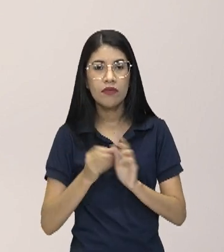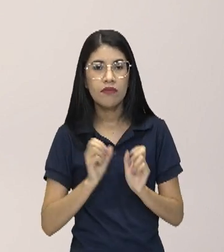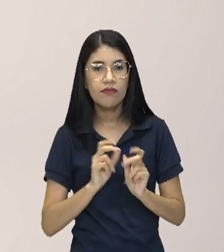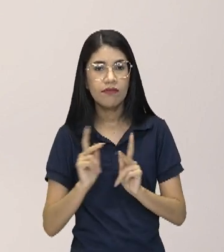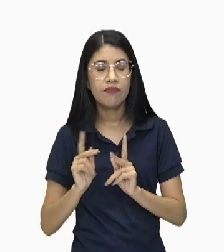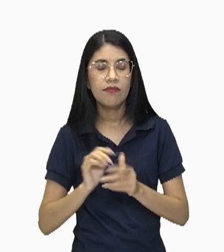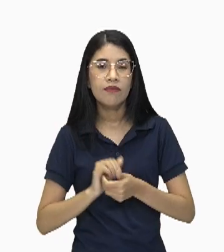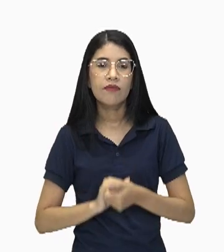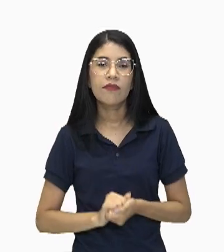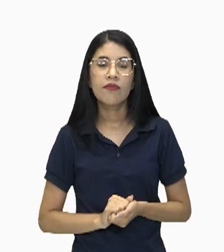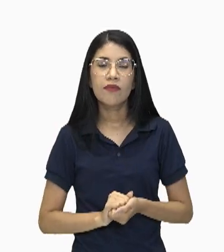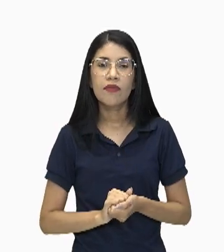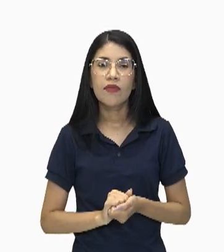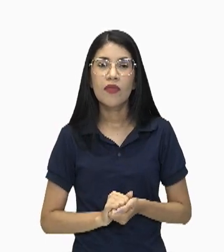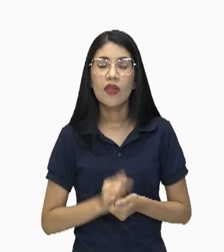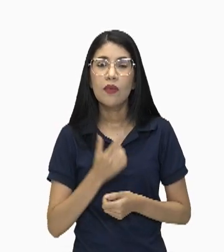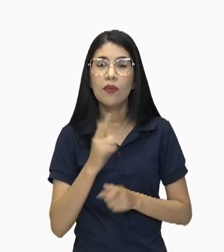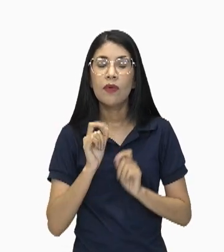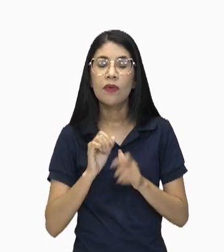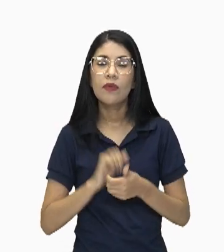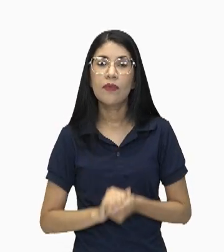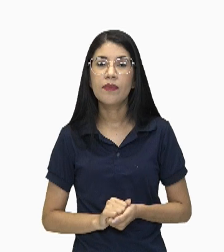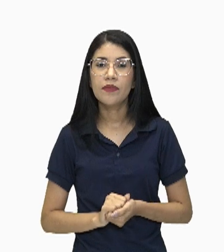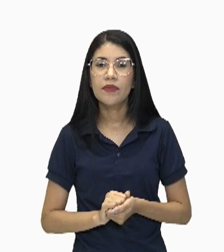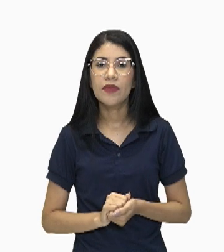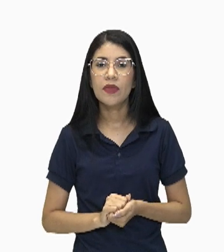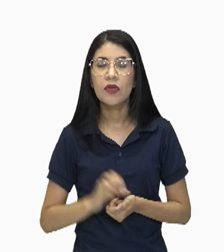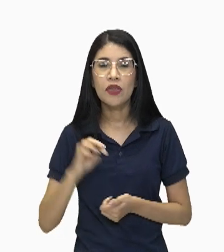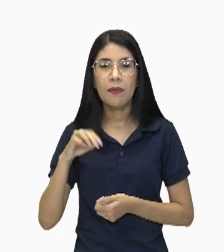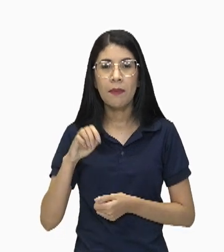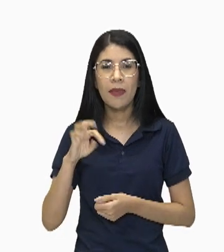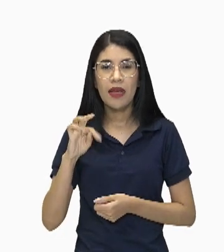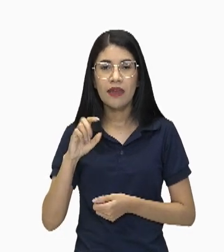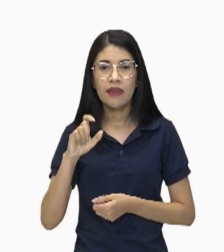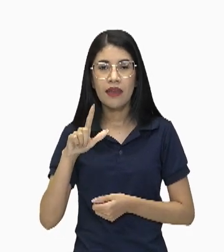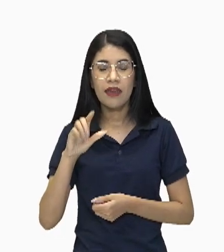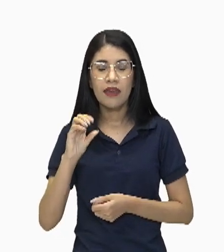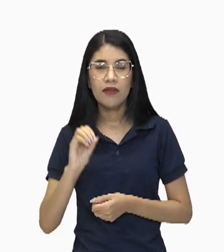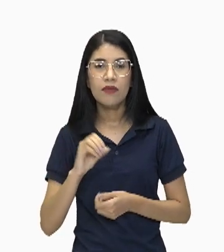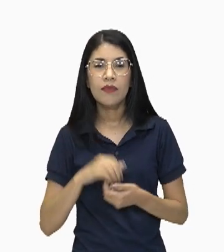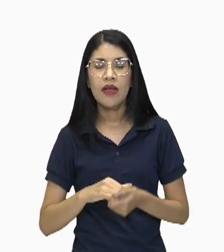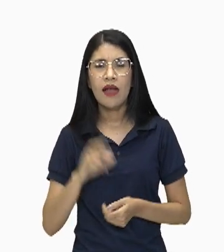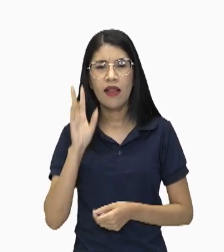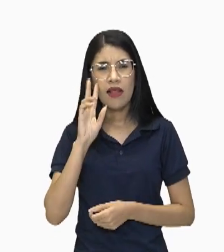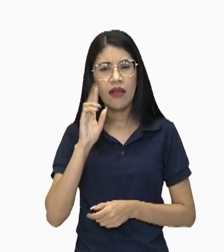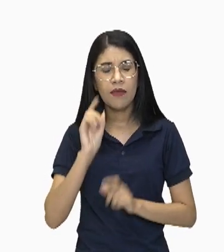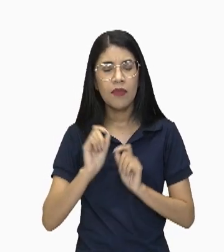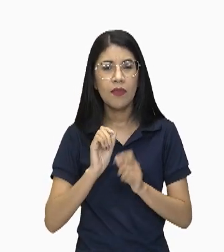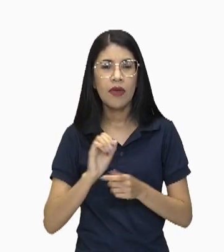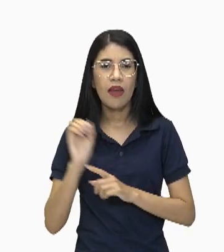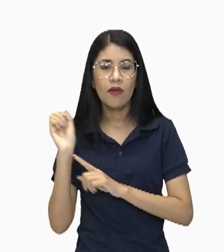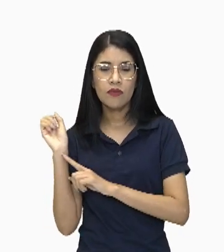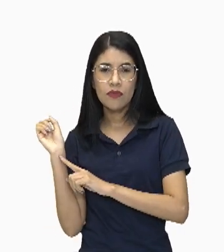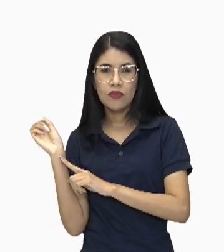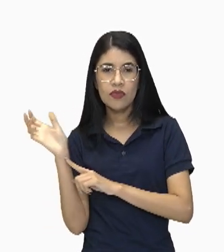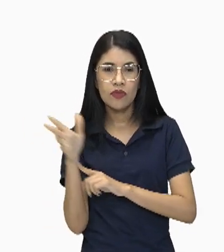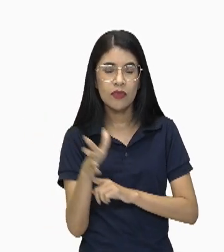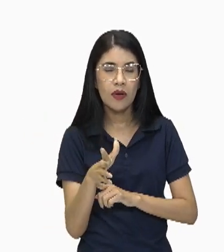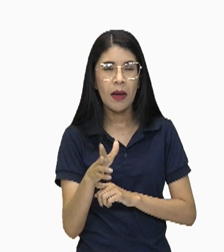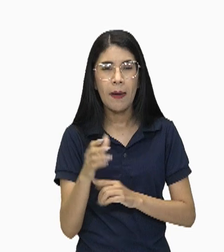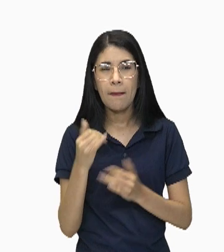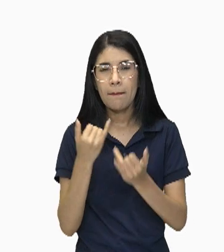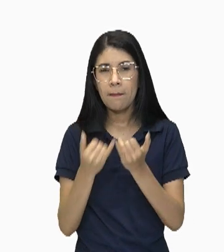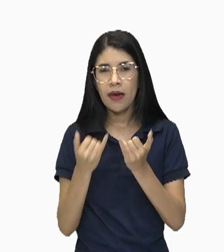O último lançamento é o lançamento de martelo, que embora o nome lembre aquela ferramenta, né, que usamos ali para